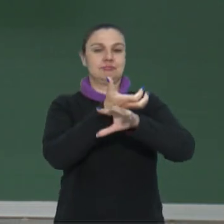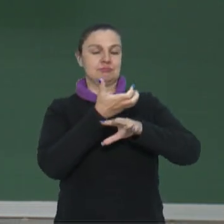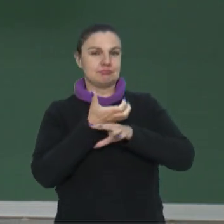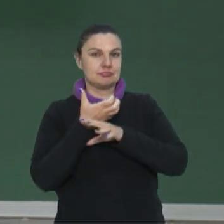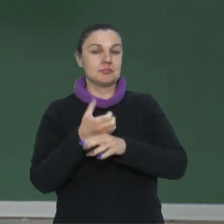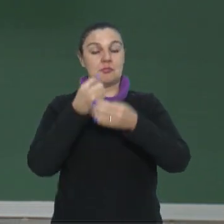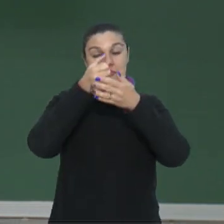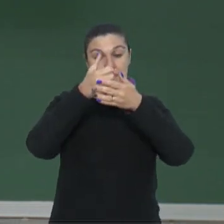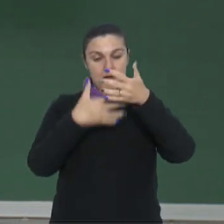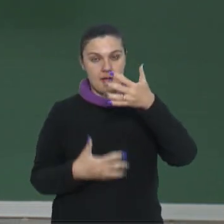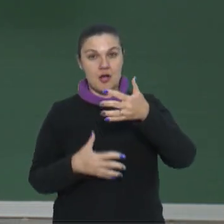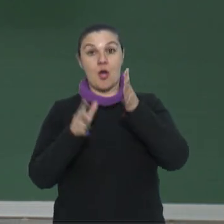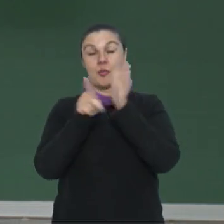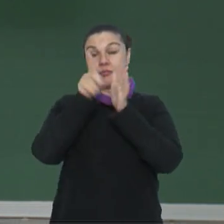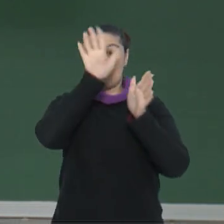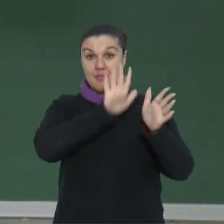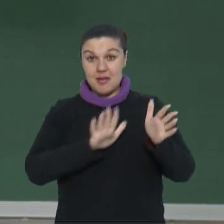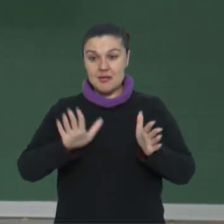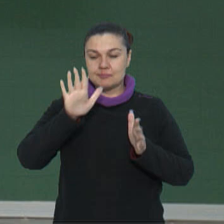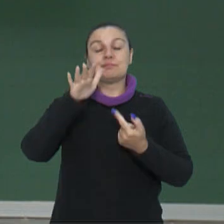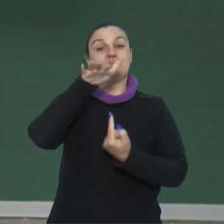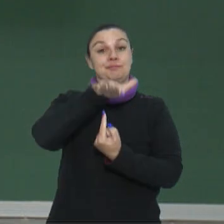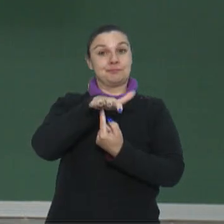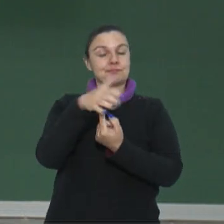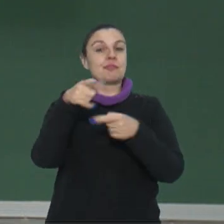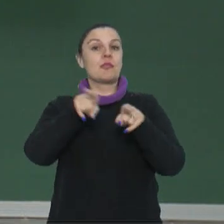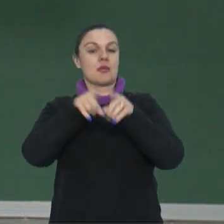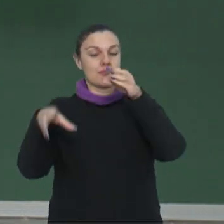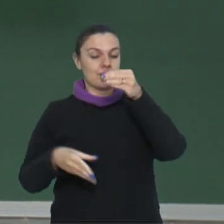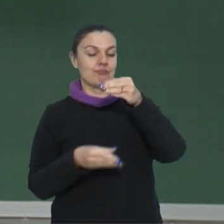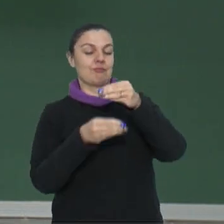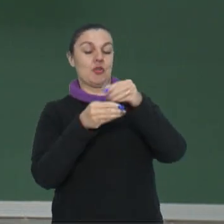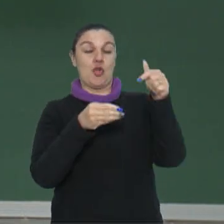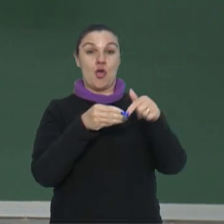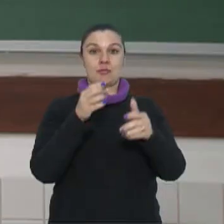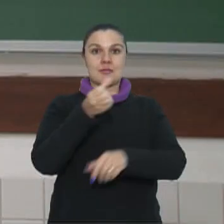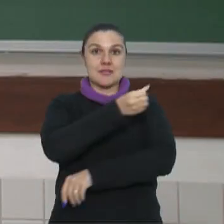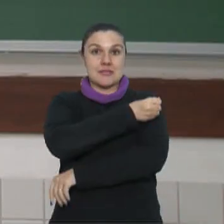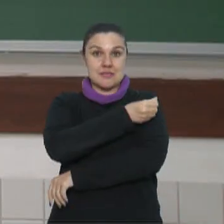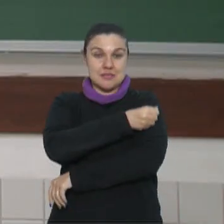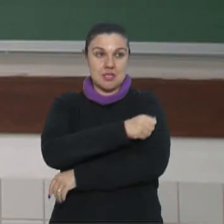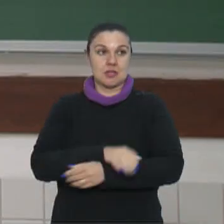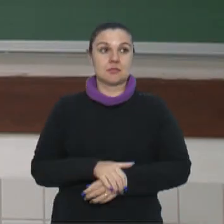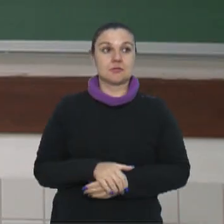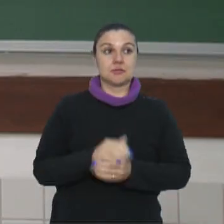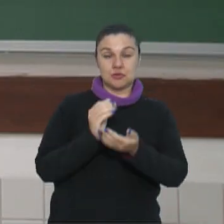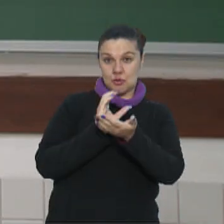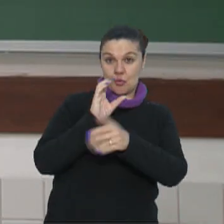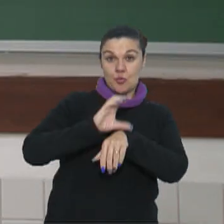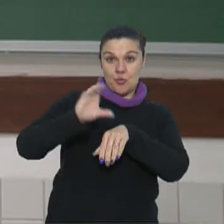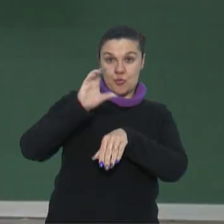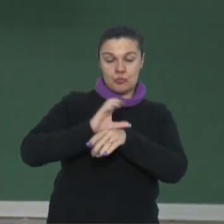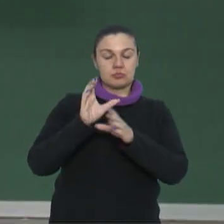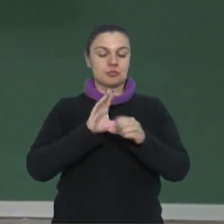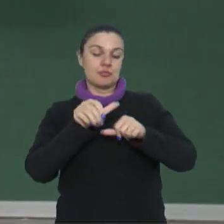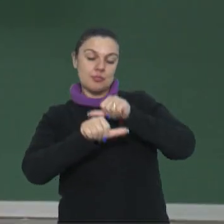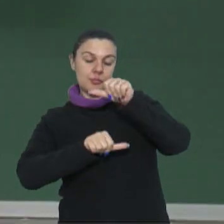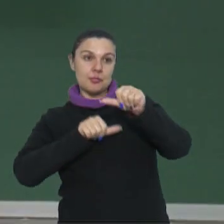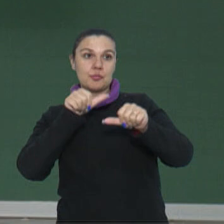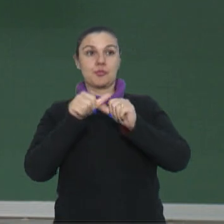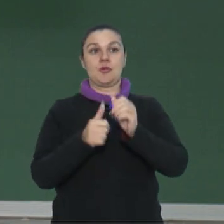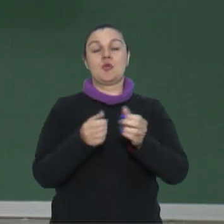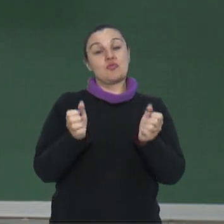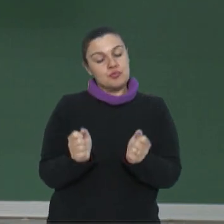grade horária a nível nacional, o Paraná já trouxe para esse ano, junto com os professores técnicos, né, da sede,